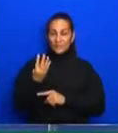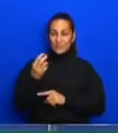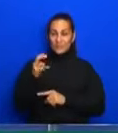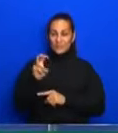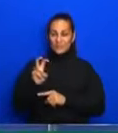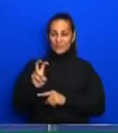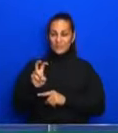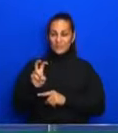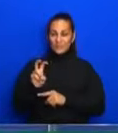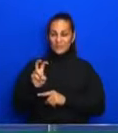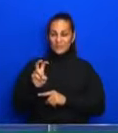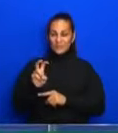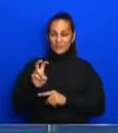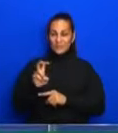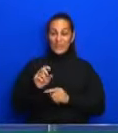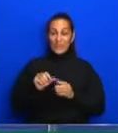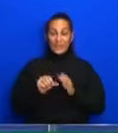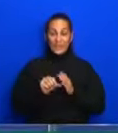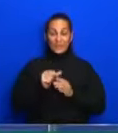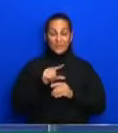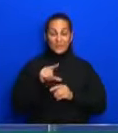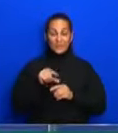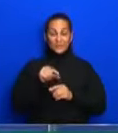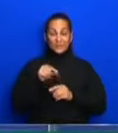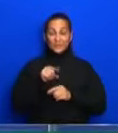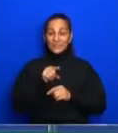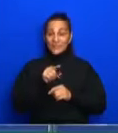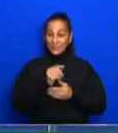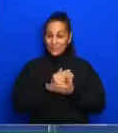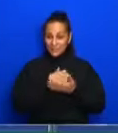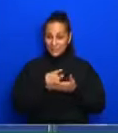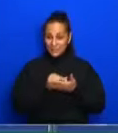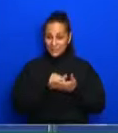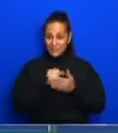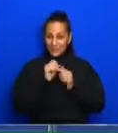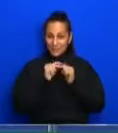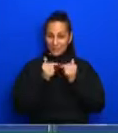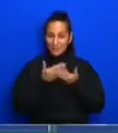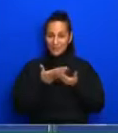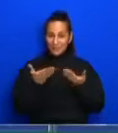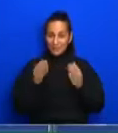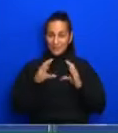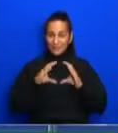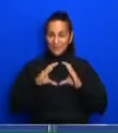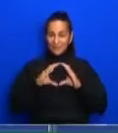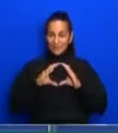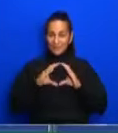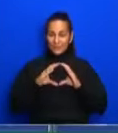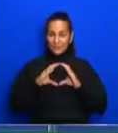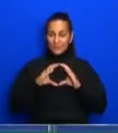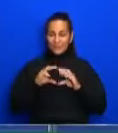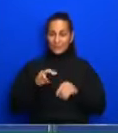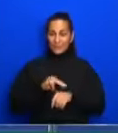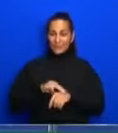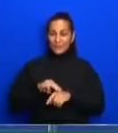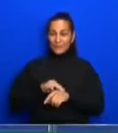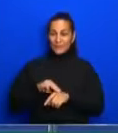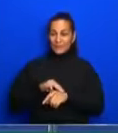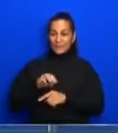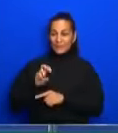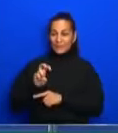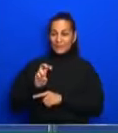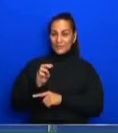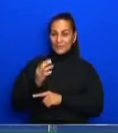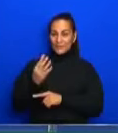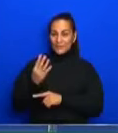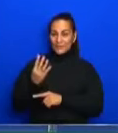número 45. A primeira dezena sorteada. E aí, começou marcando, boa sorte. Bola marrom 54.